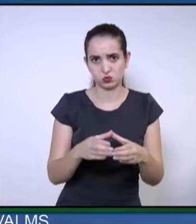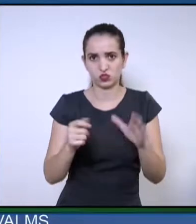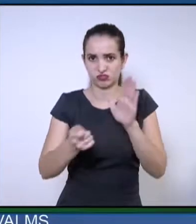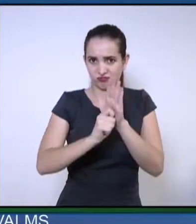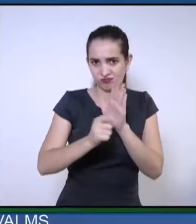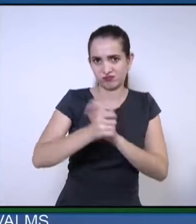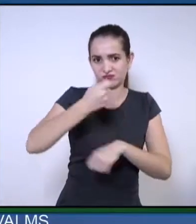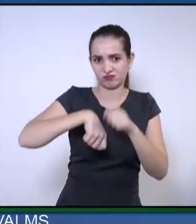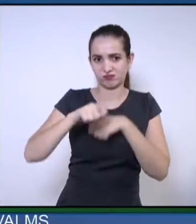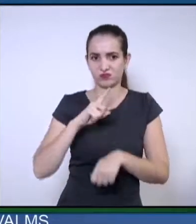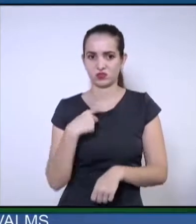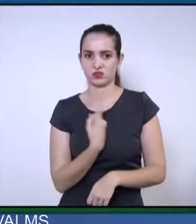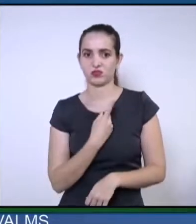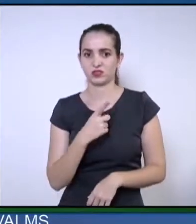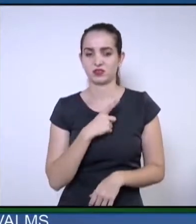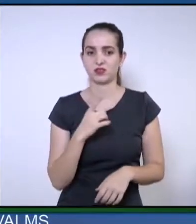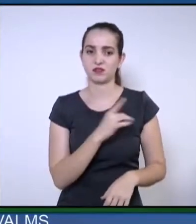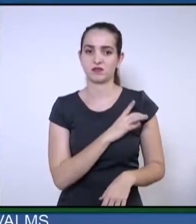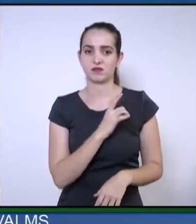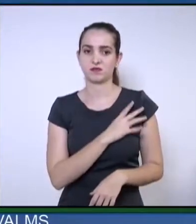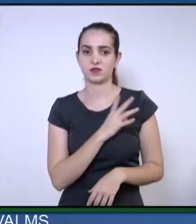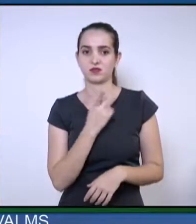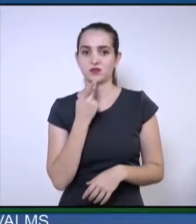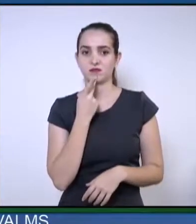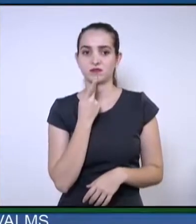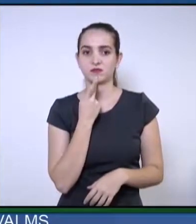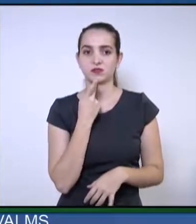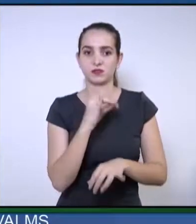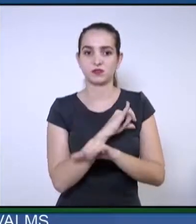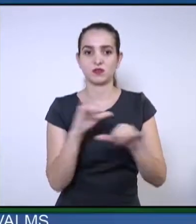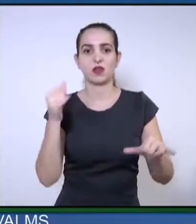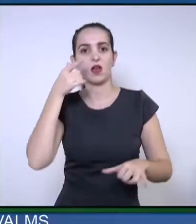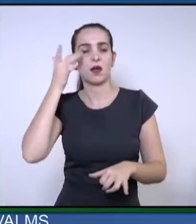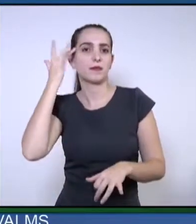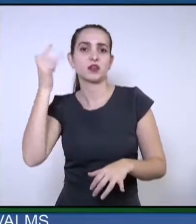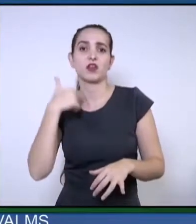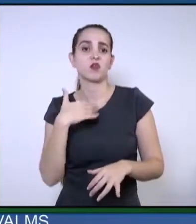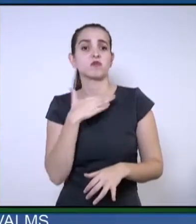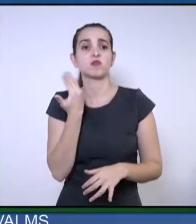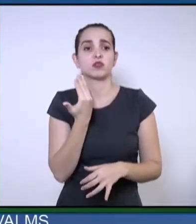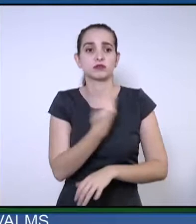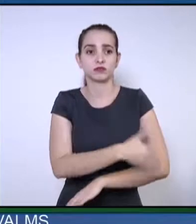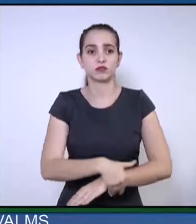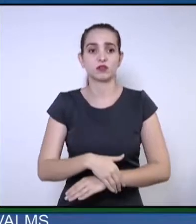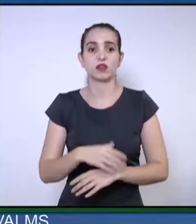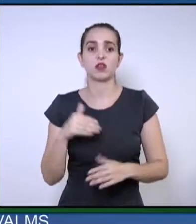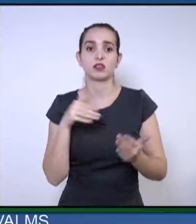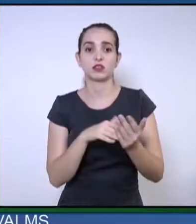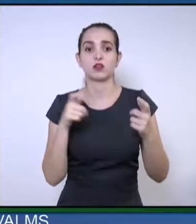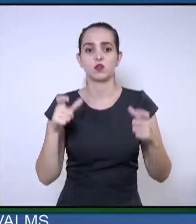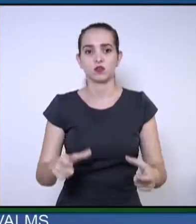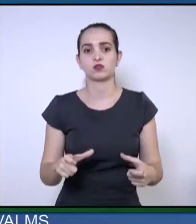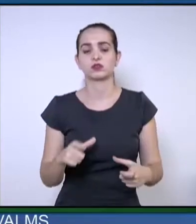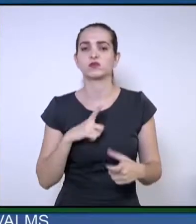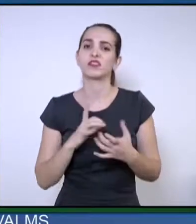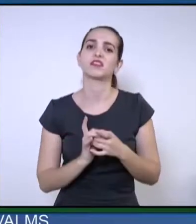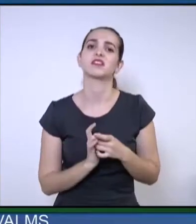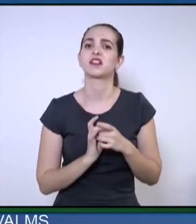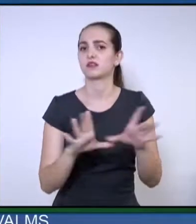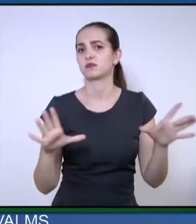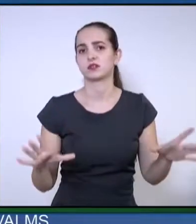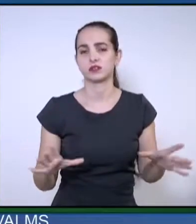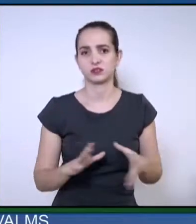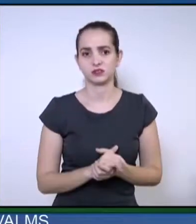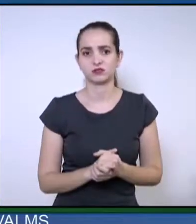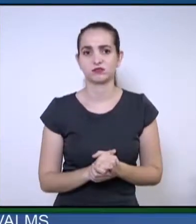gente tem medo até de falar aqui. Amanhã sou eu morto aí no meio da rua. Então, até onde vai ser isso? Essa